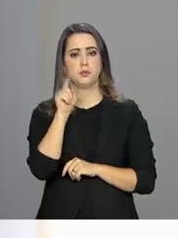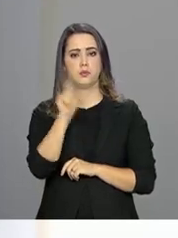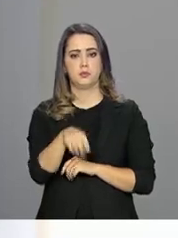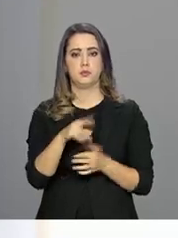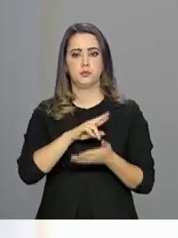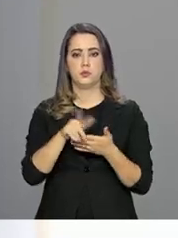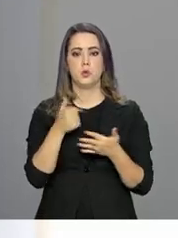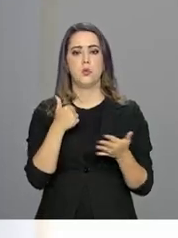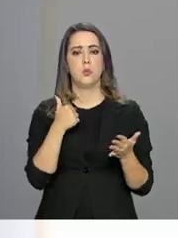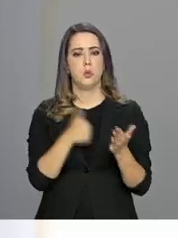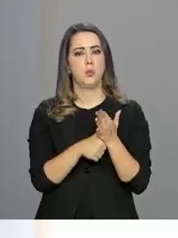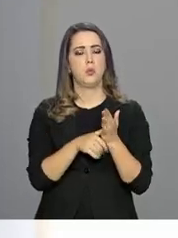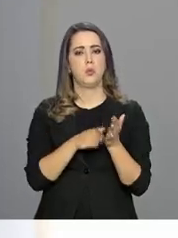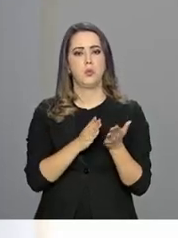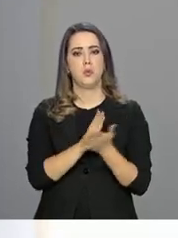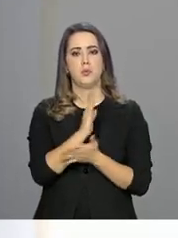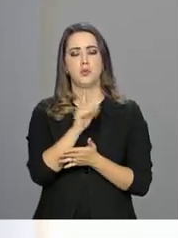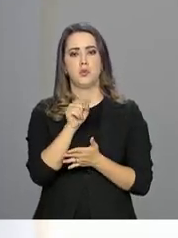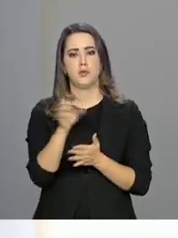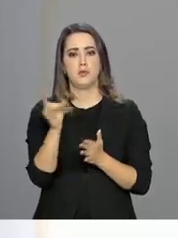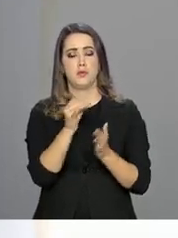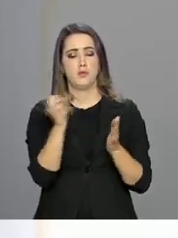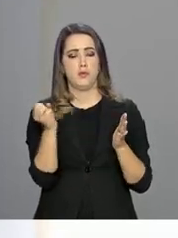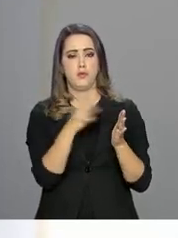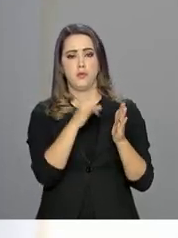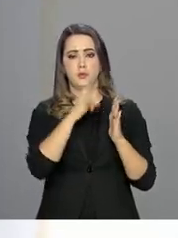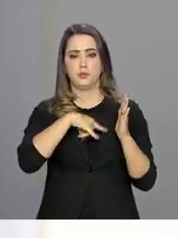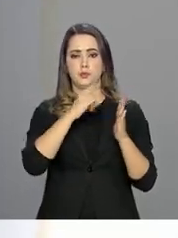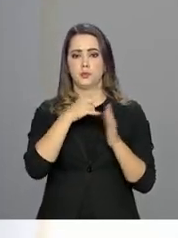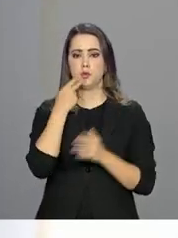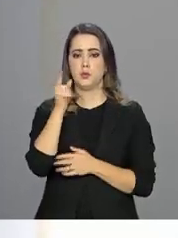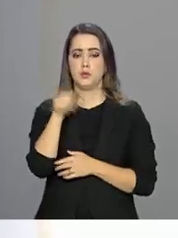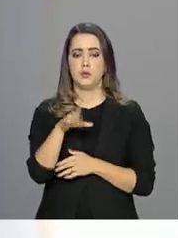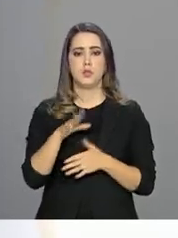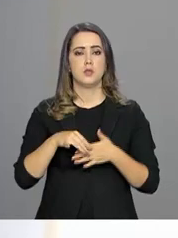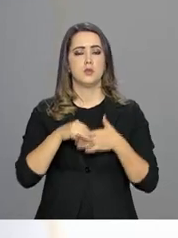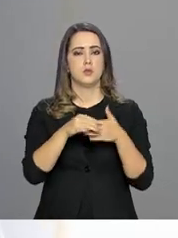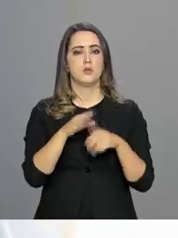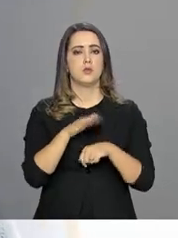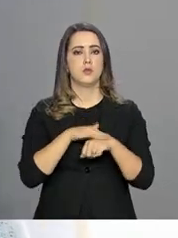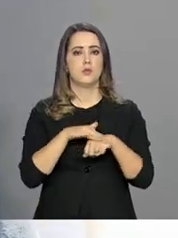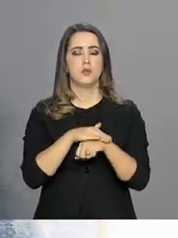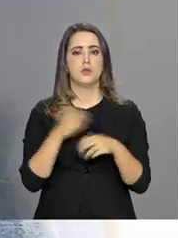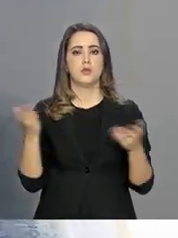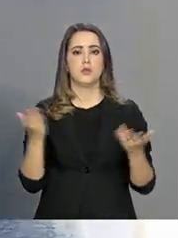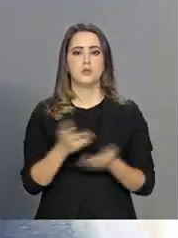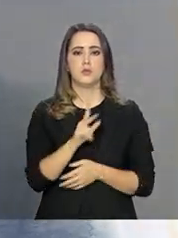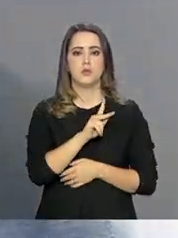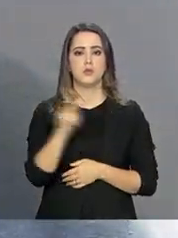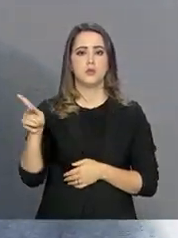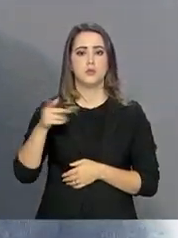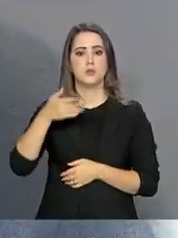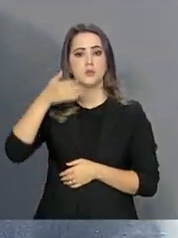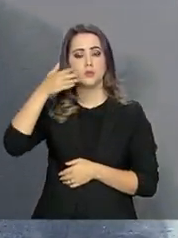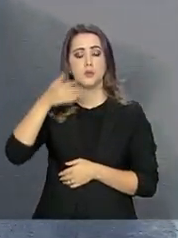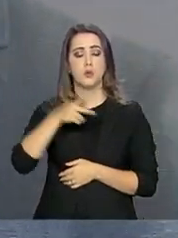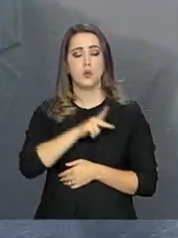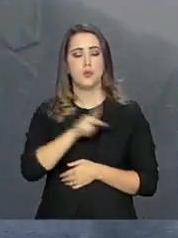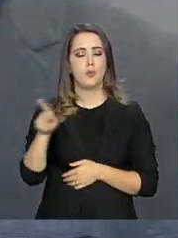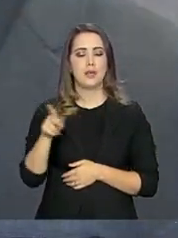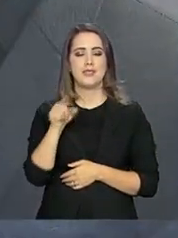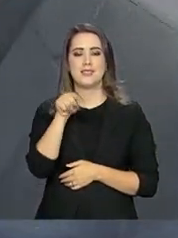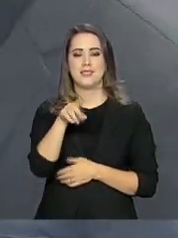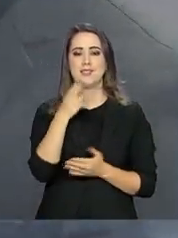por validar um novo documento para falar sobre esse projeto piloto o converso com o presidente dos correios carlos